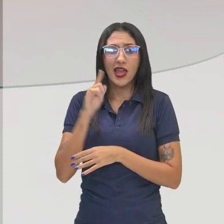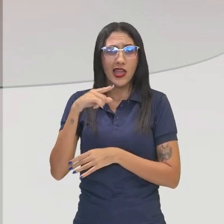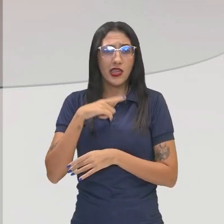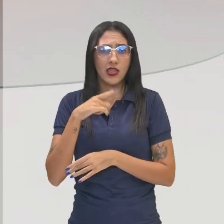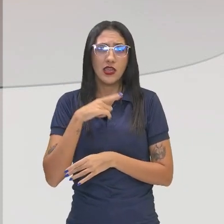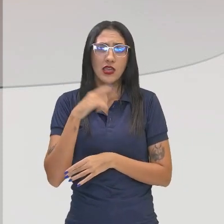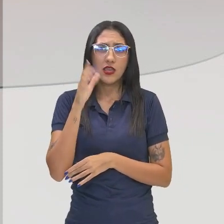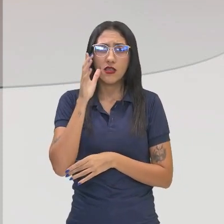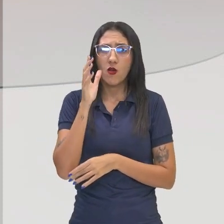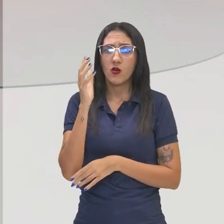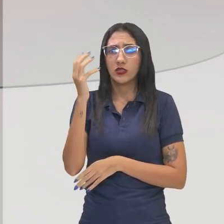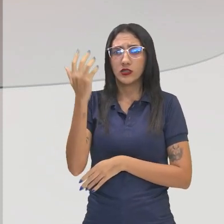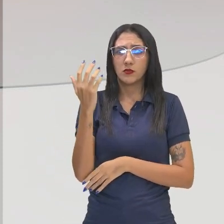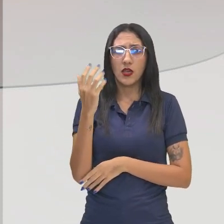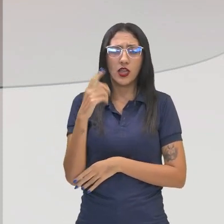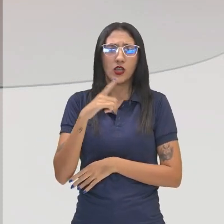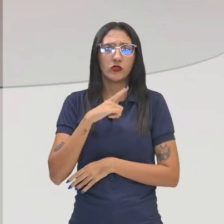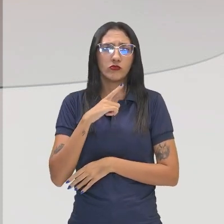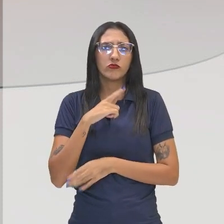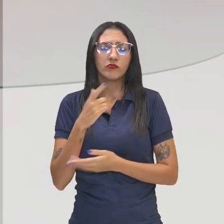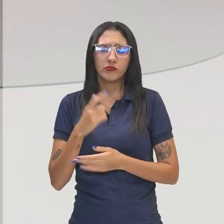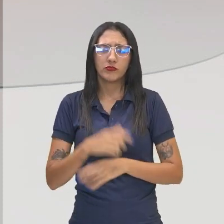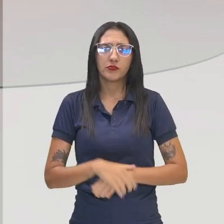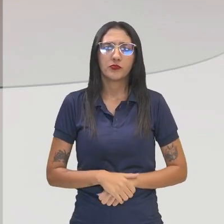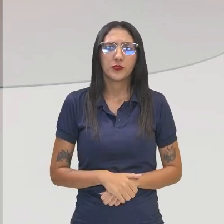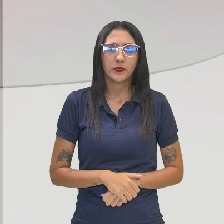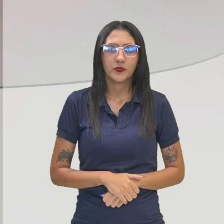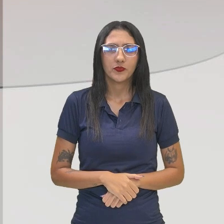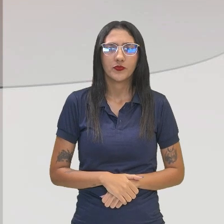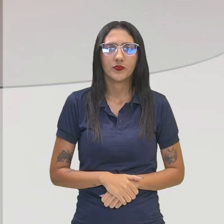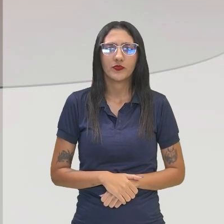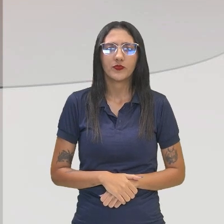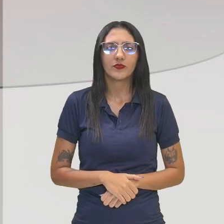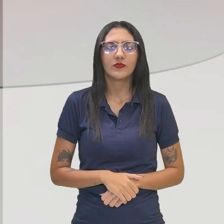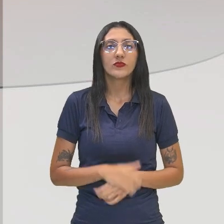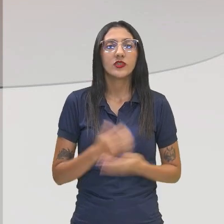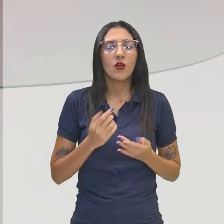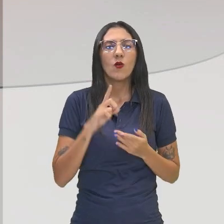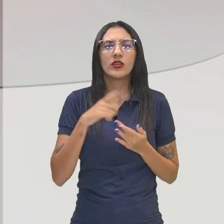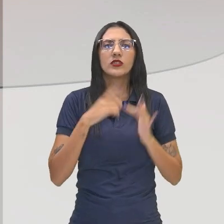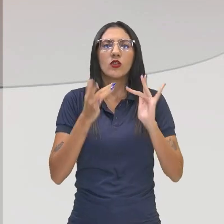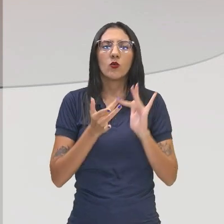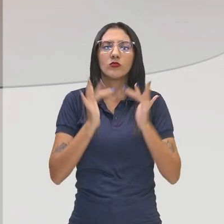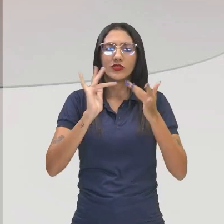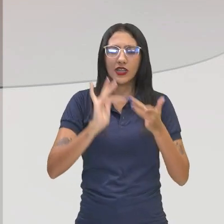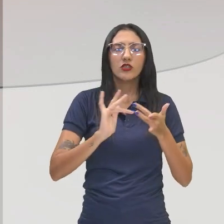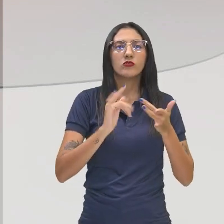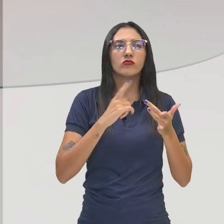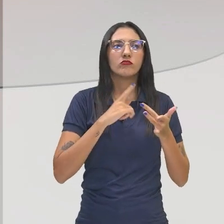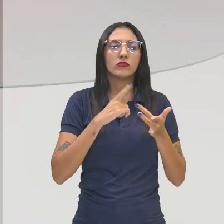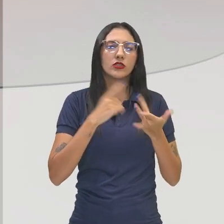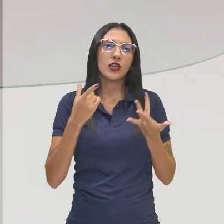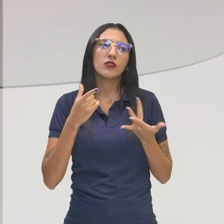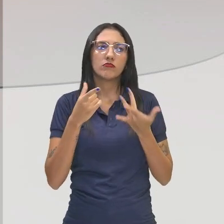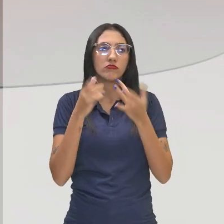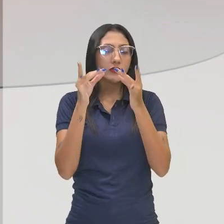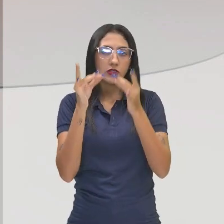situação, aquela determinada situação aconteceu. O contexto é que define tudo.